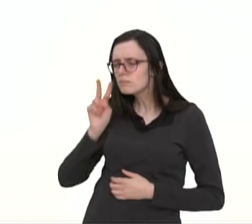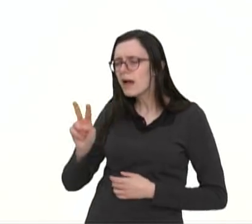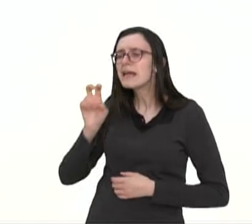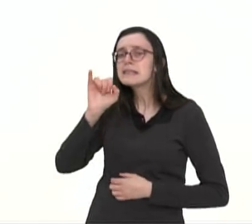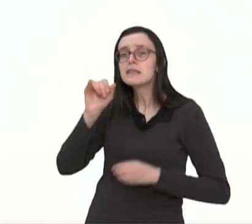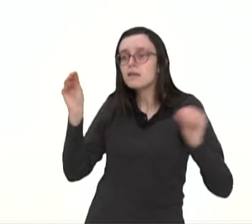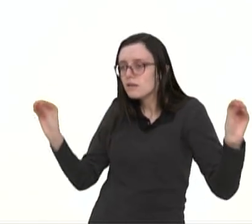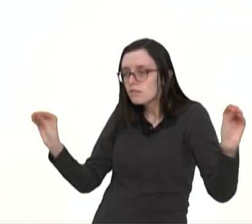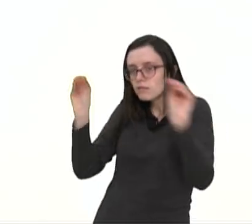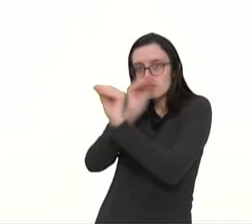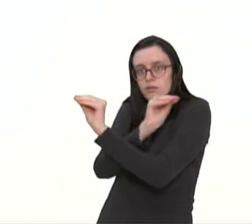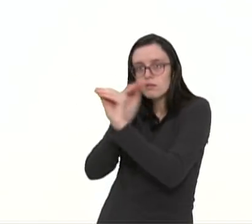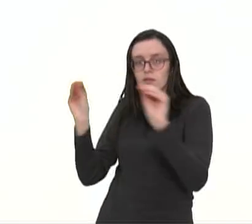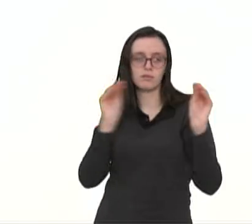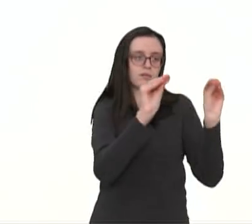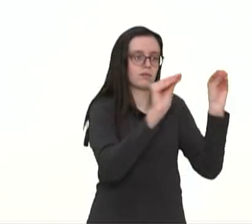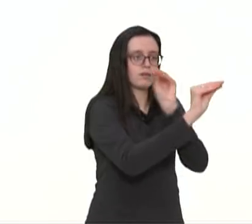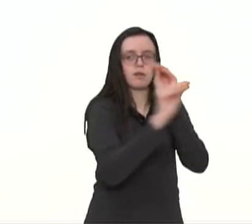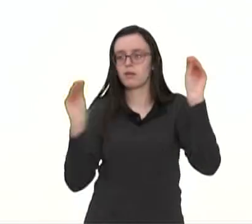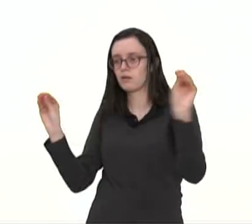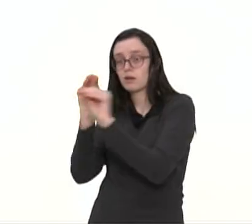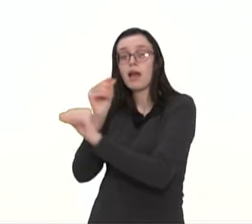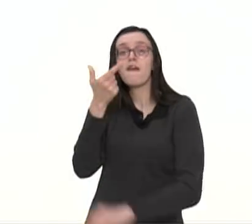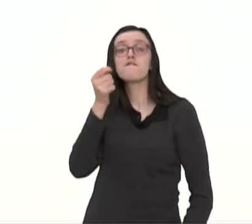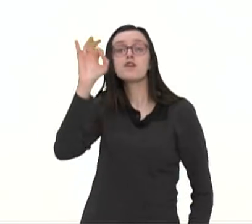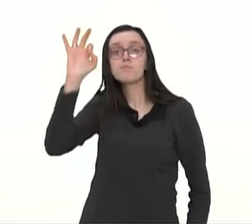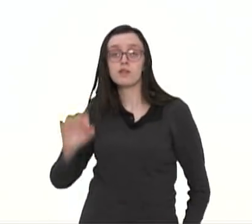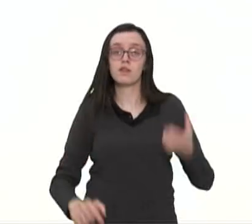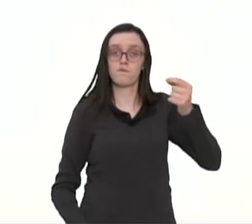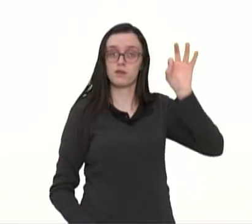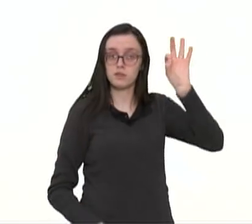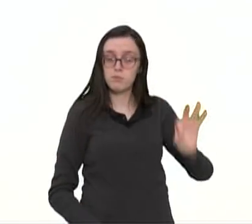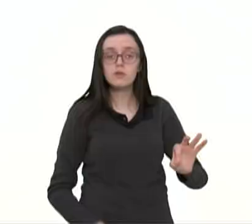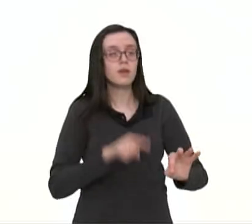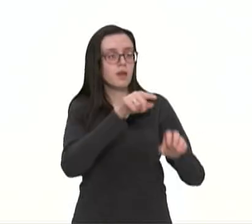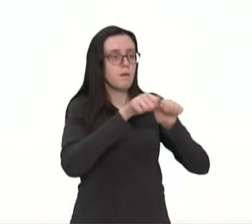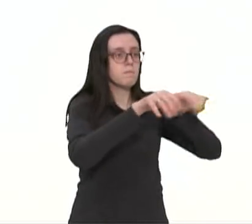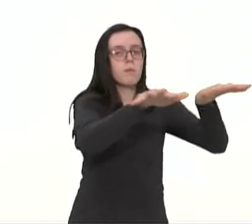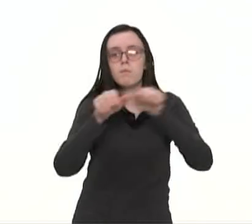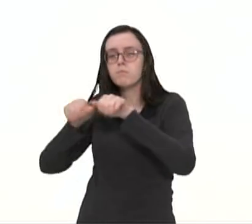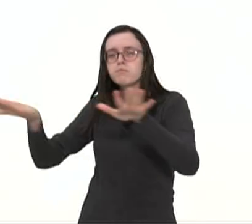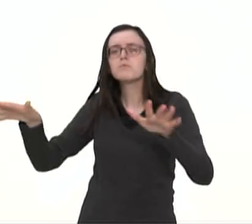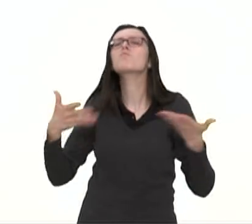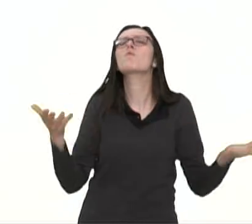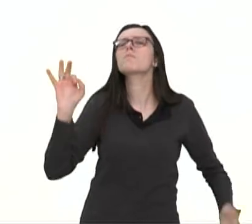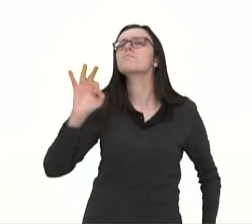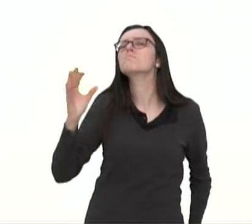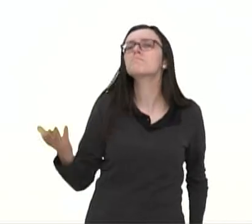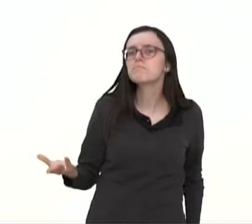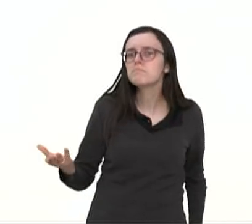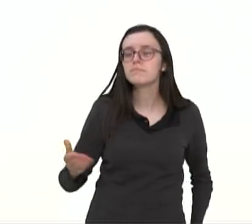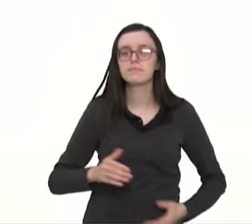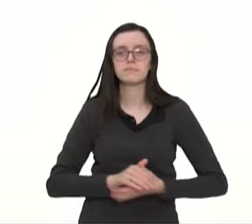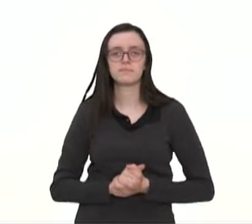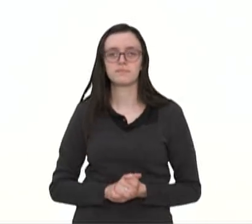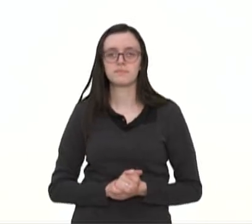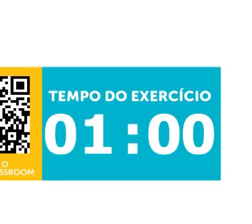over entre eles numa frequência de 20%, os gametas formados serão de quanto?